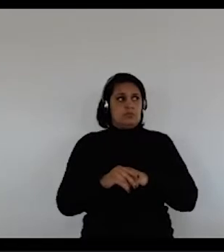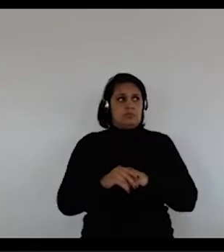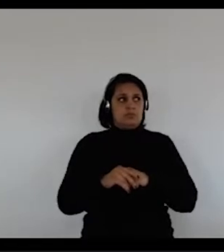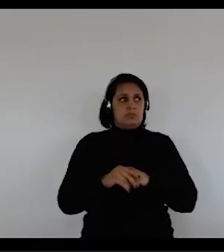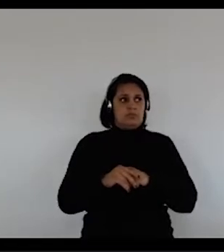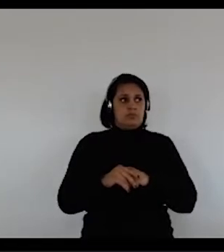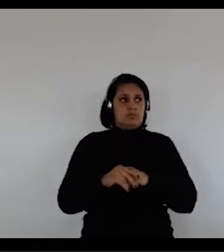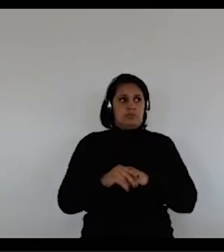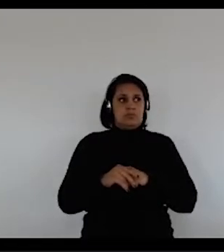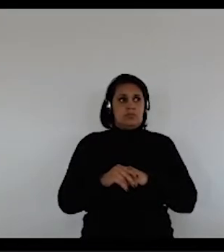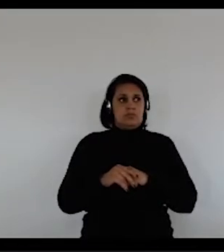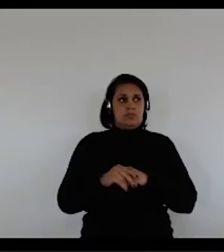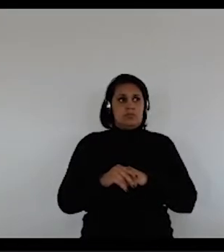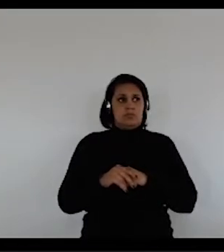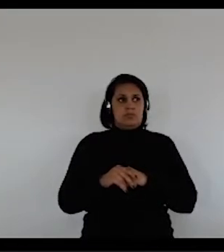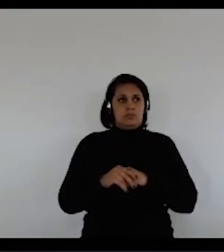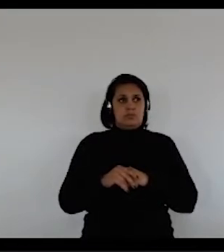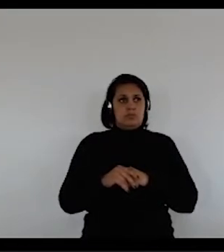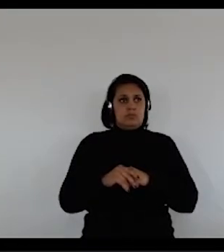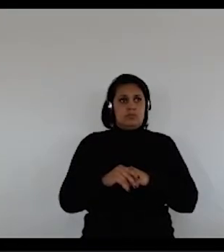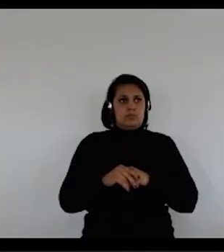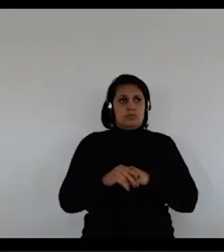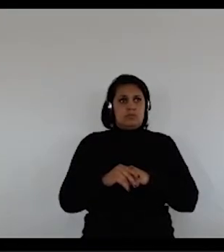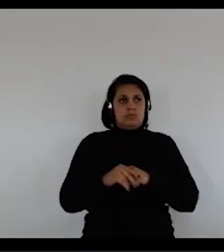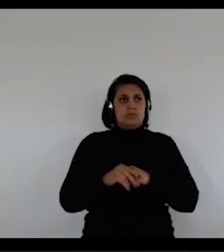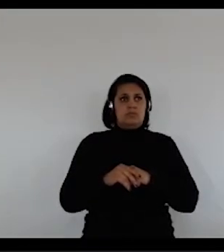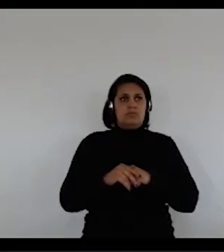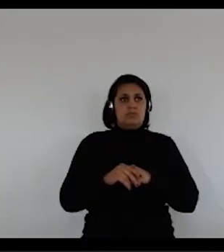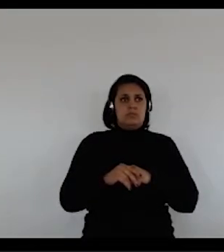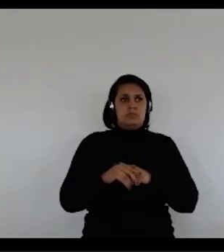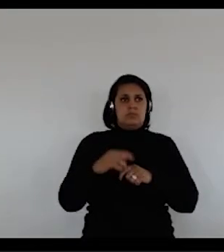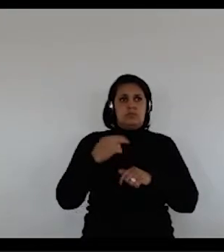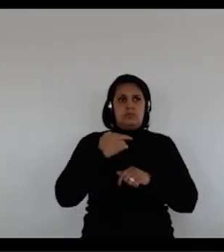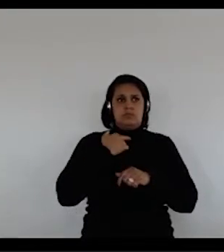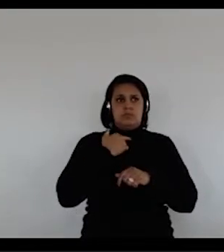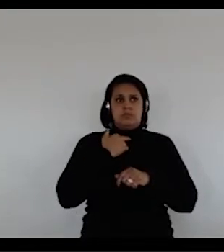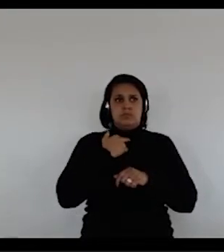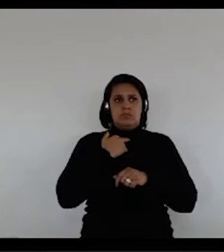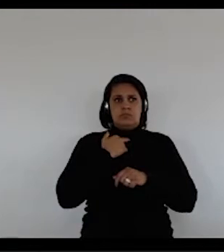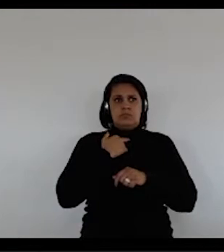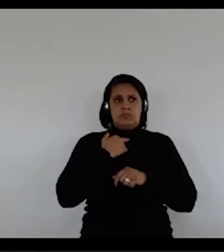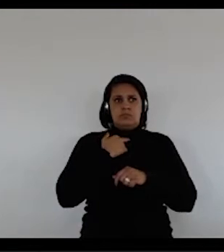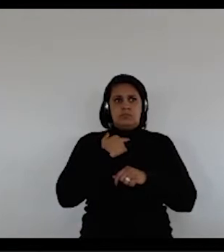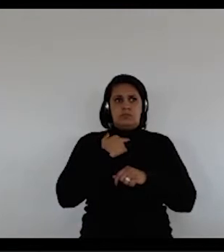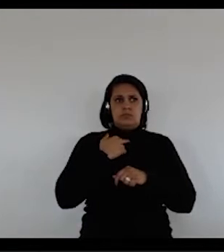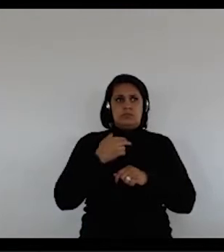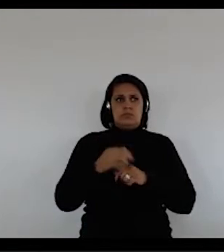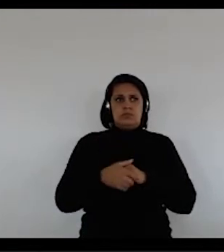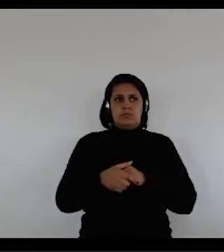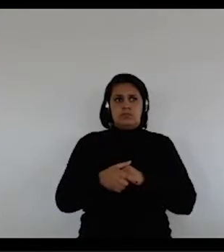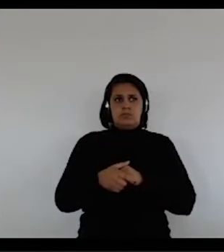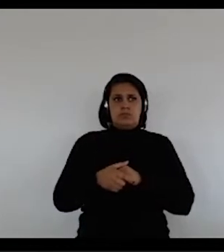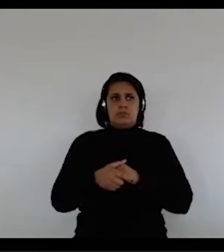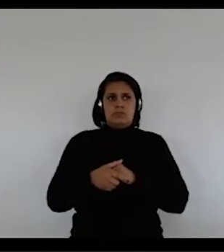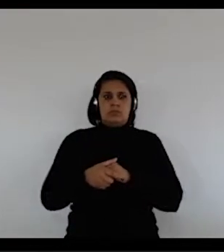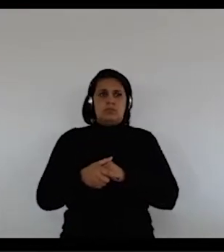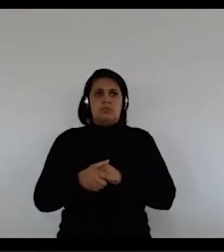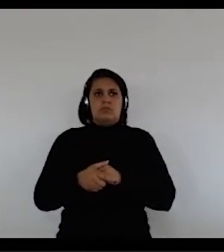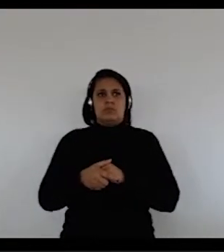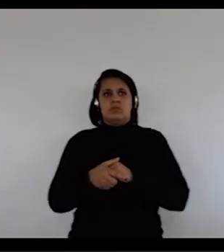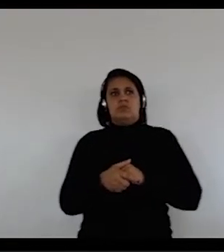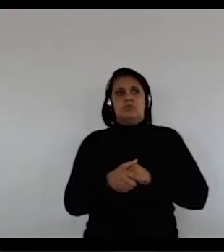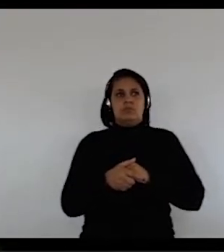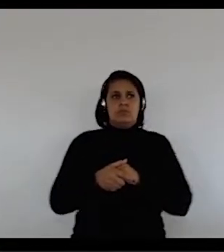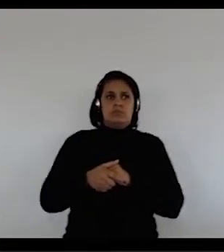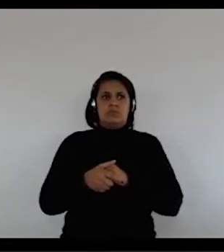tem-se podido aplicar bem as regras sobre a custódia compartida e direito de